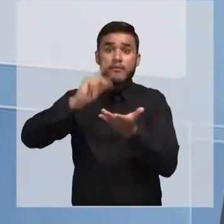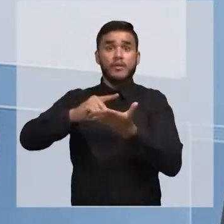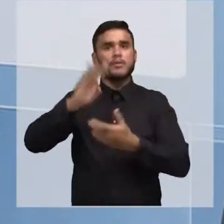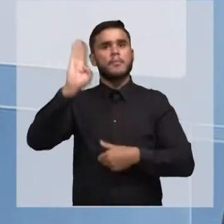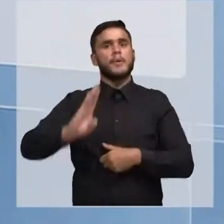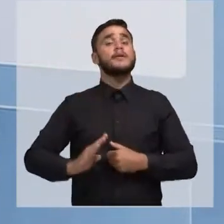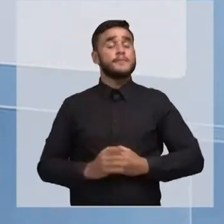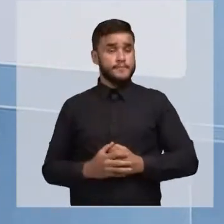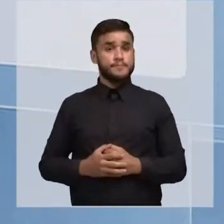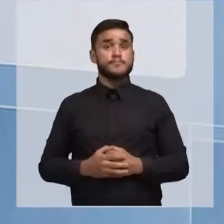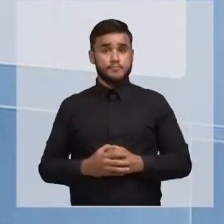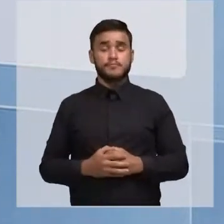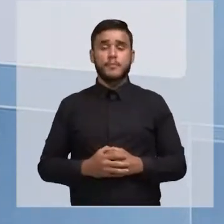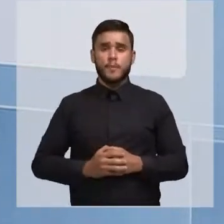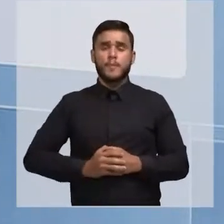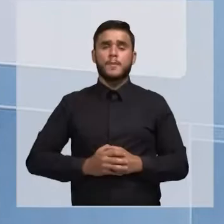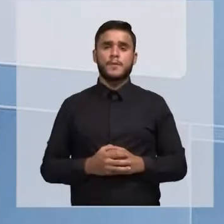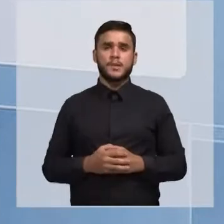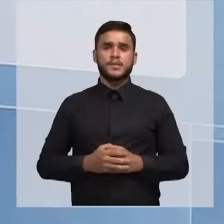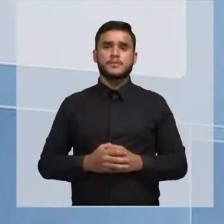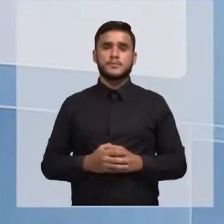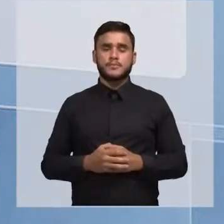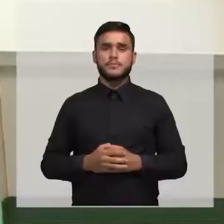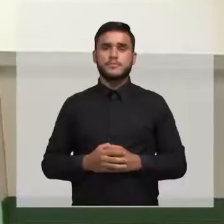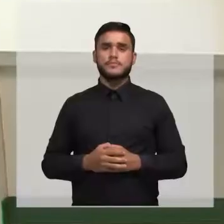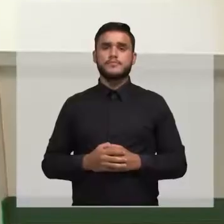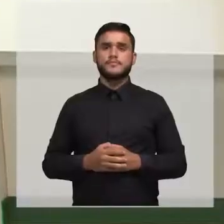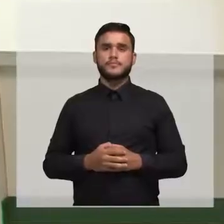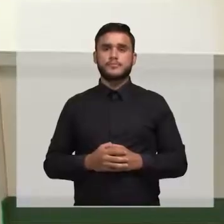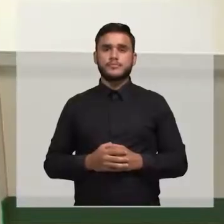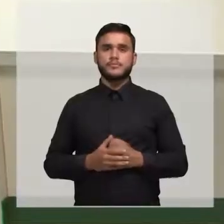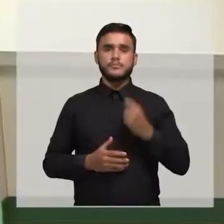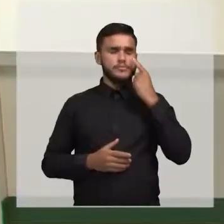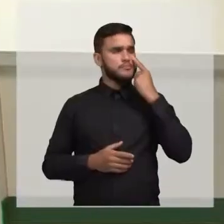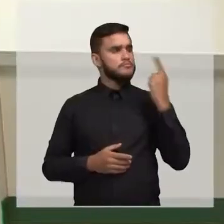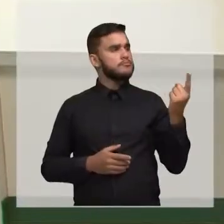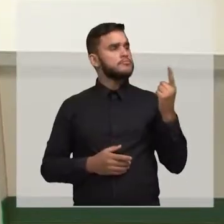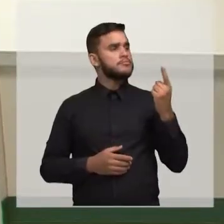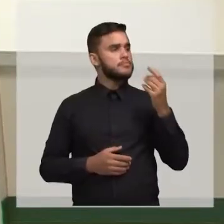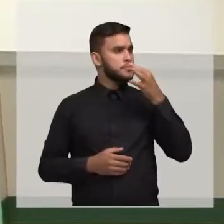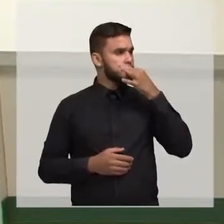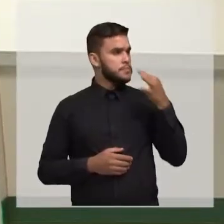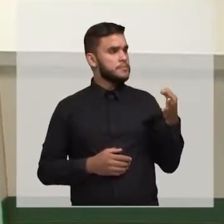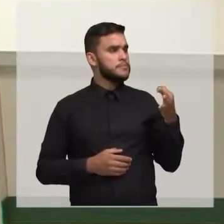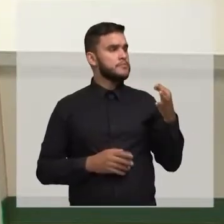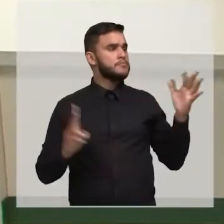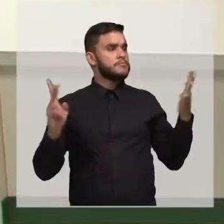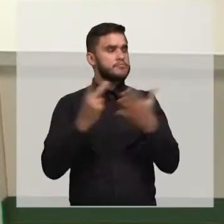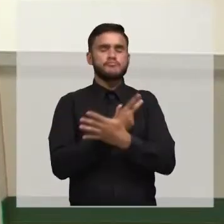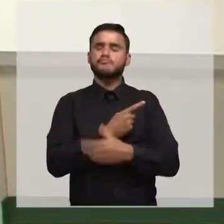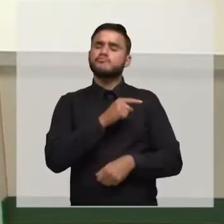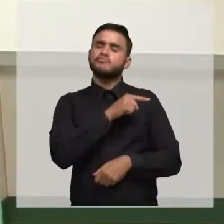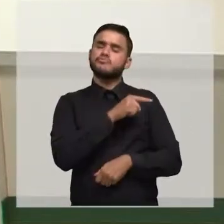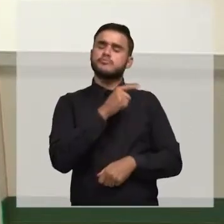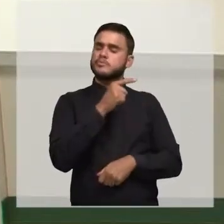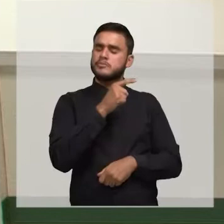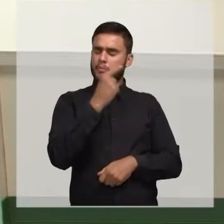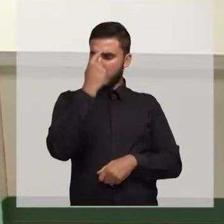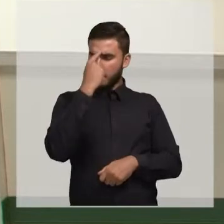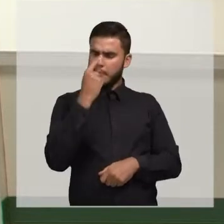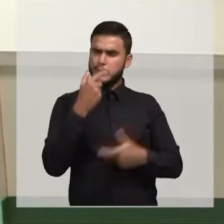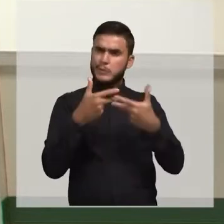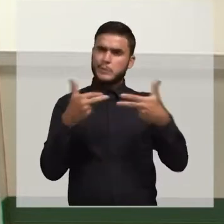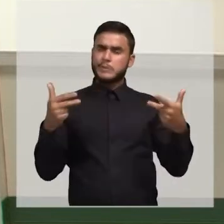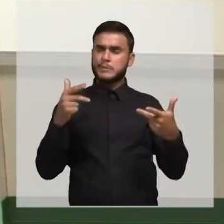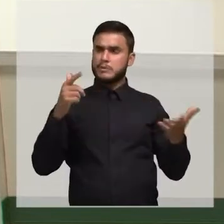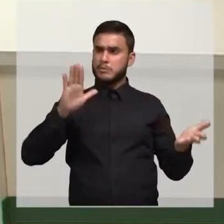país. Né, Luiz? Aí como é que tu está vendo isso? Além do lançamento da candidatura do Lula,